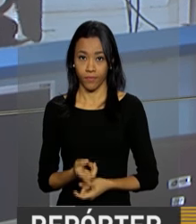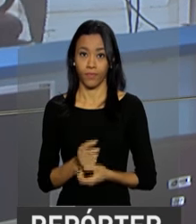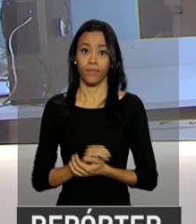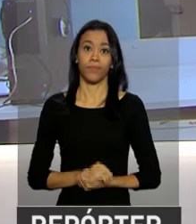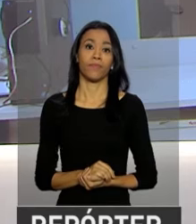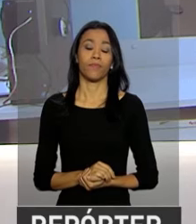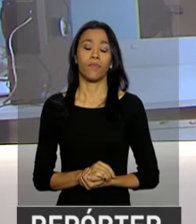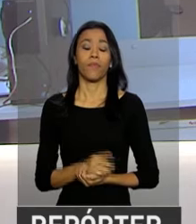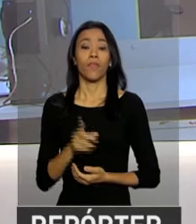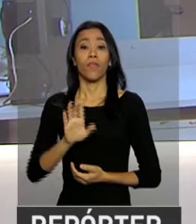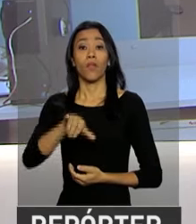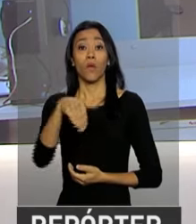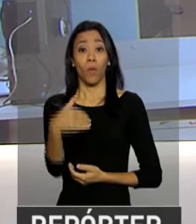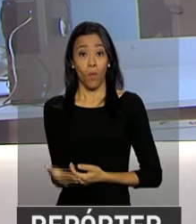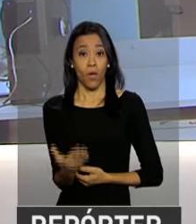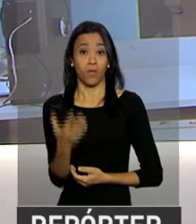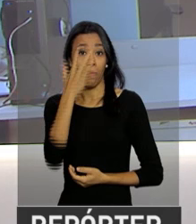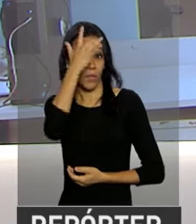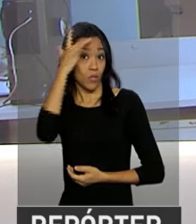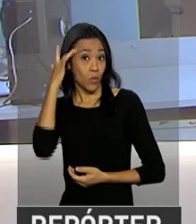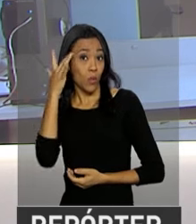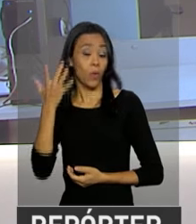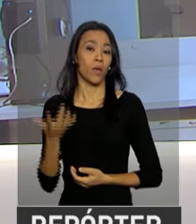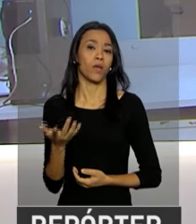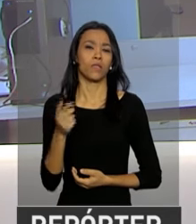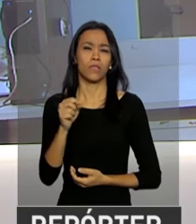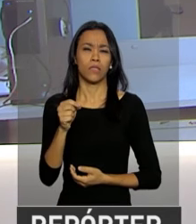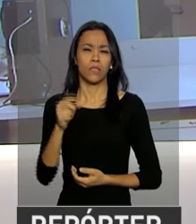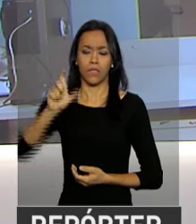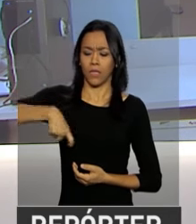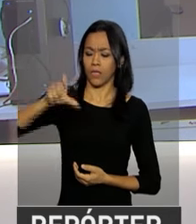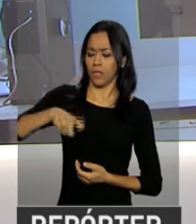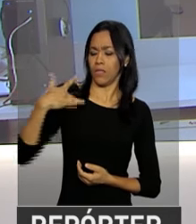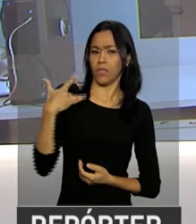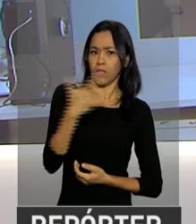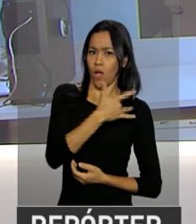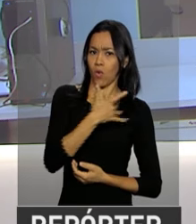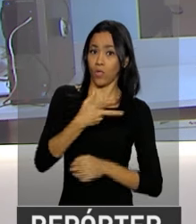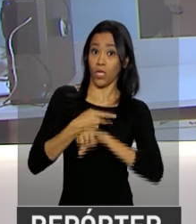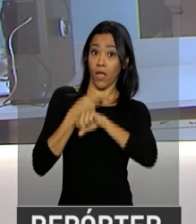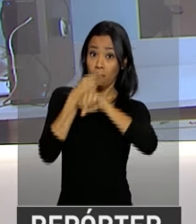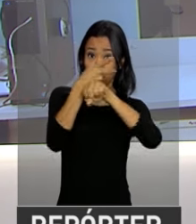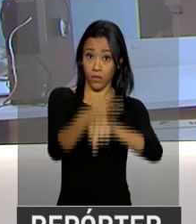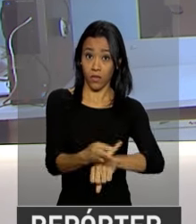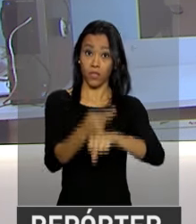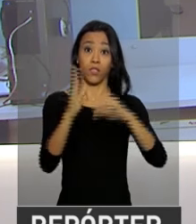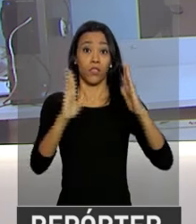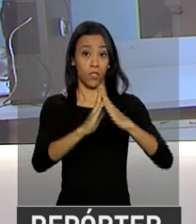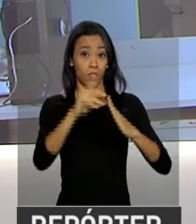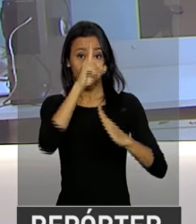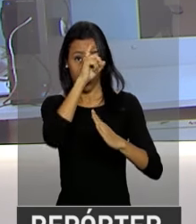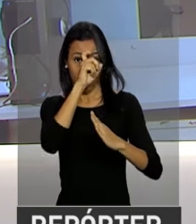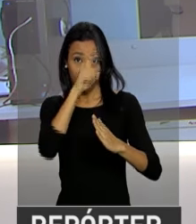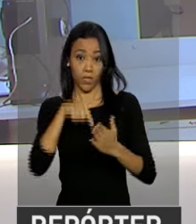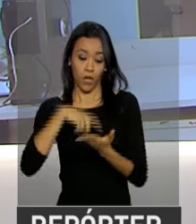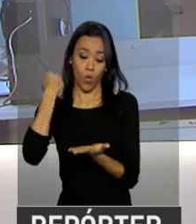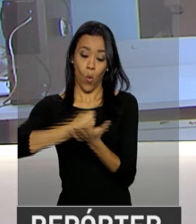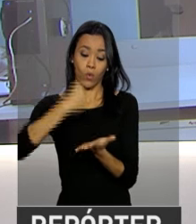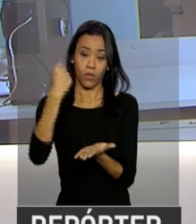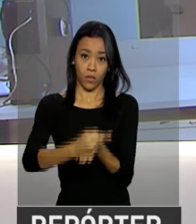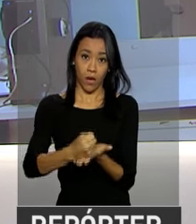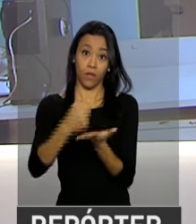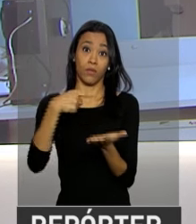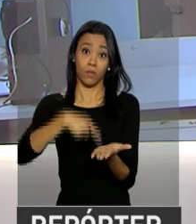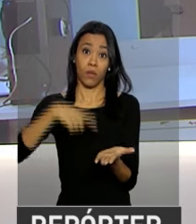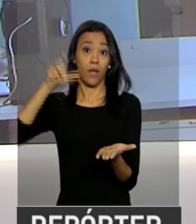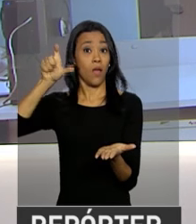www.ans.gov.br. Quando um beneficiário de plano de saúde é atendido na rede pública para um procedimento previsto no contrato, a